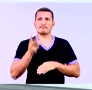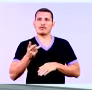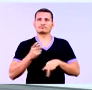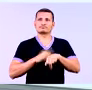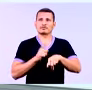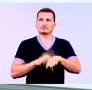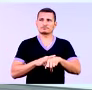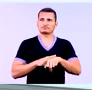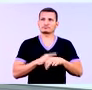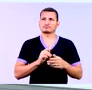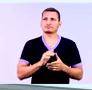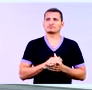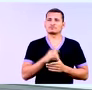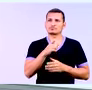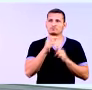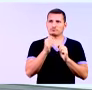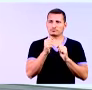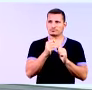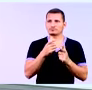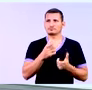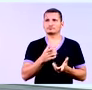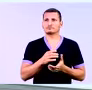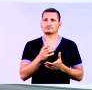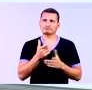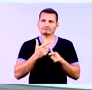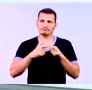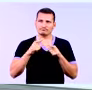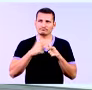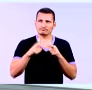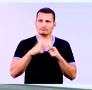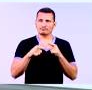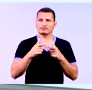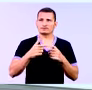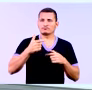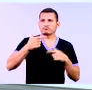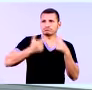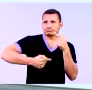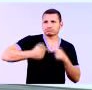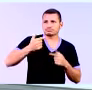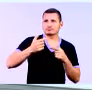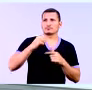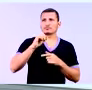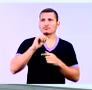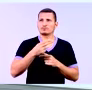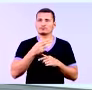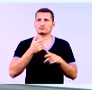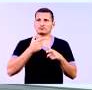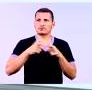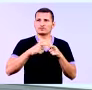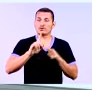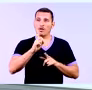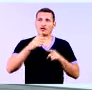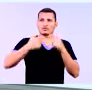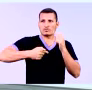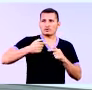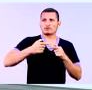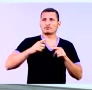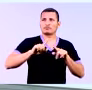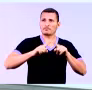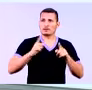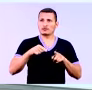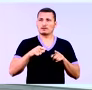tempo. De repente você pode ter um problema aí de concorrência, Ou, de repente, o problema não é com a concorrência, mas o problema é